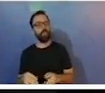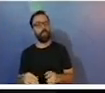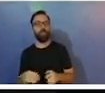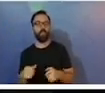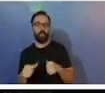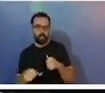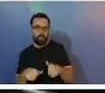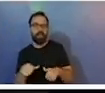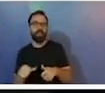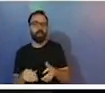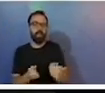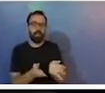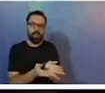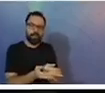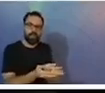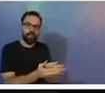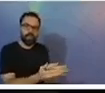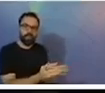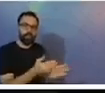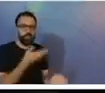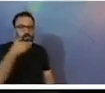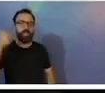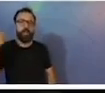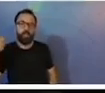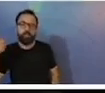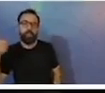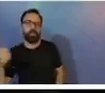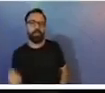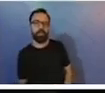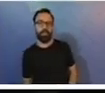conseguiram descobrir melhor aonde estavam os continentes, aqueles